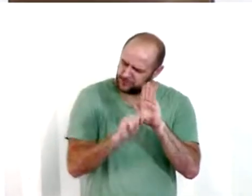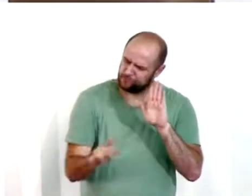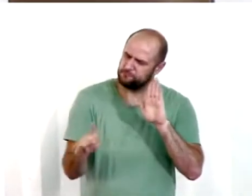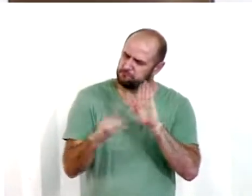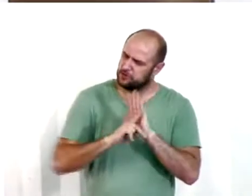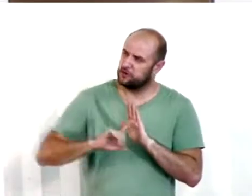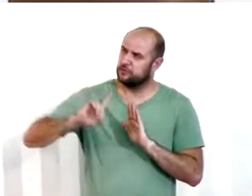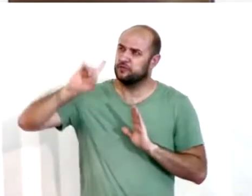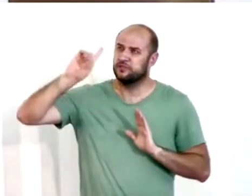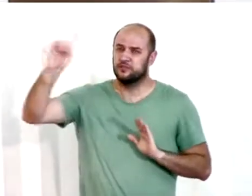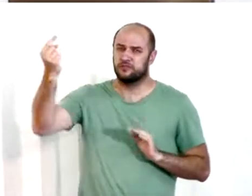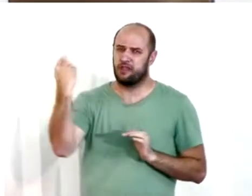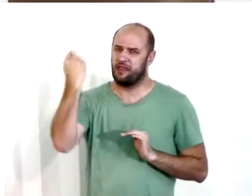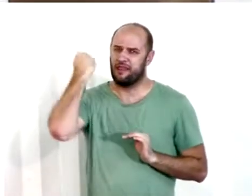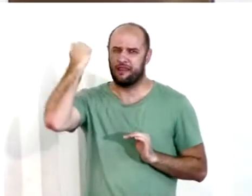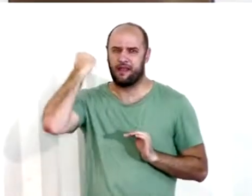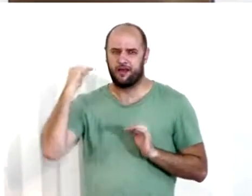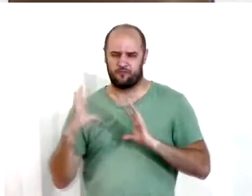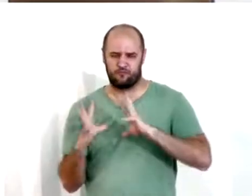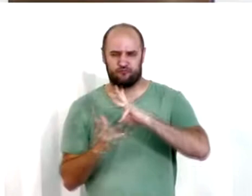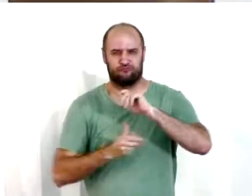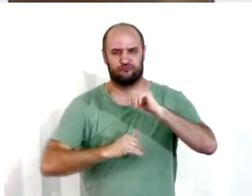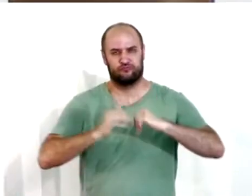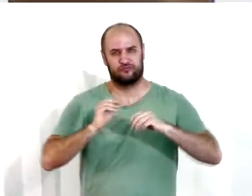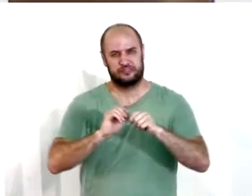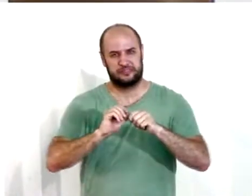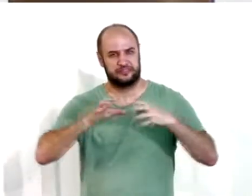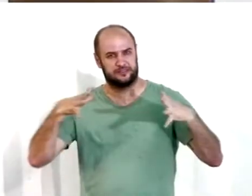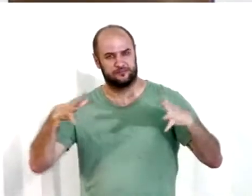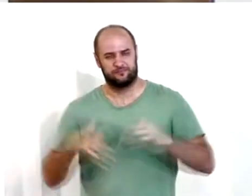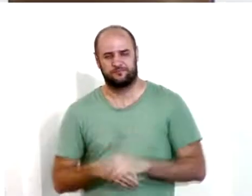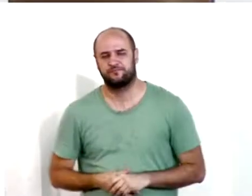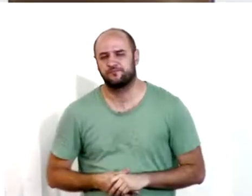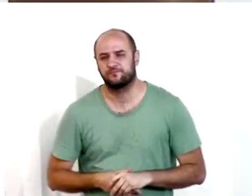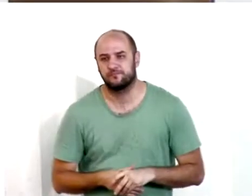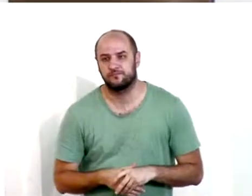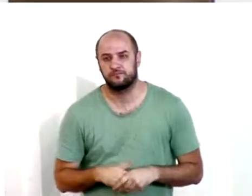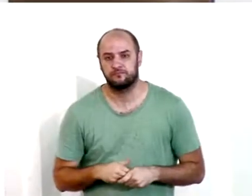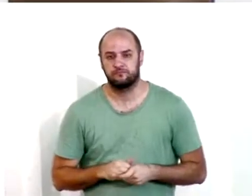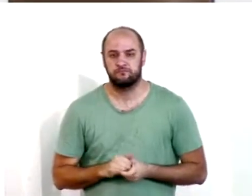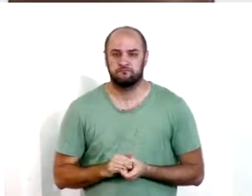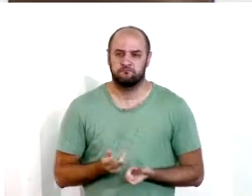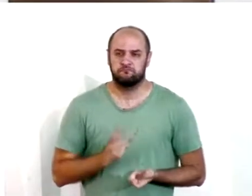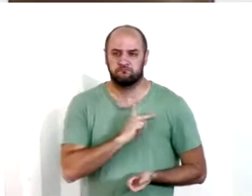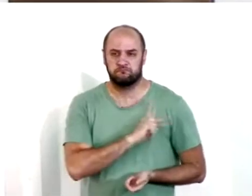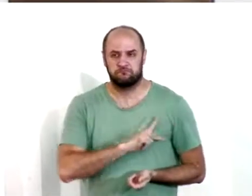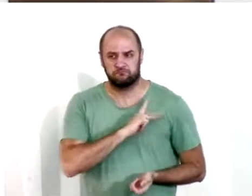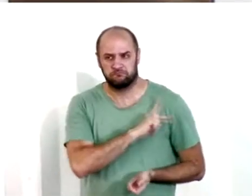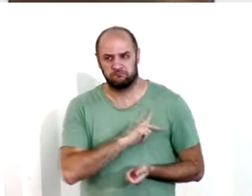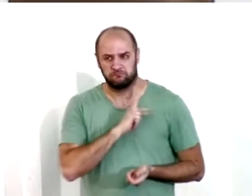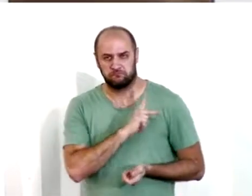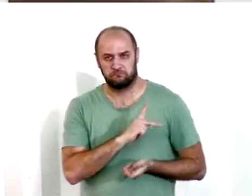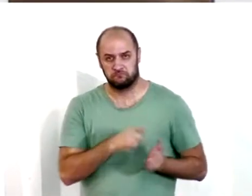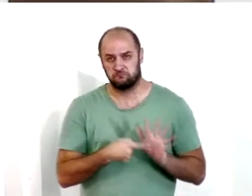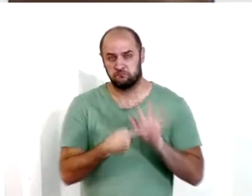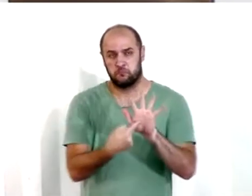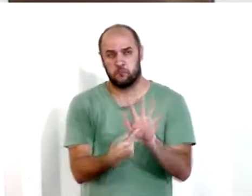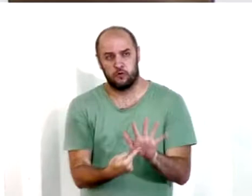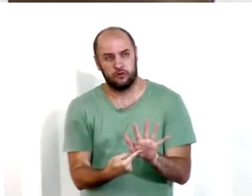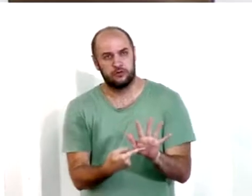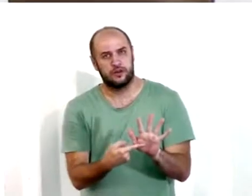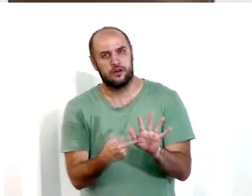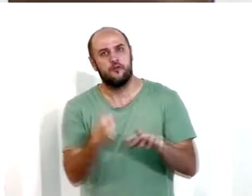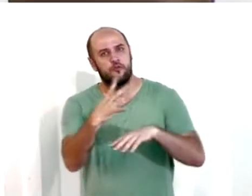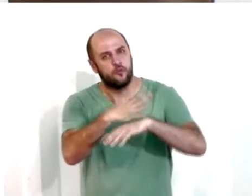e destinou para os seus. Então, aqui Paulo vai trazer para nós uma palavra